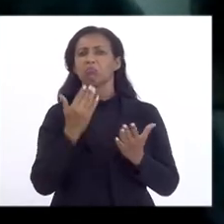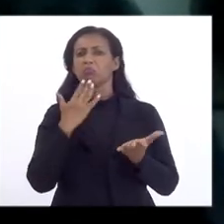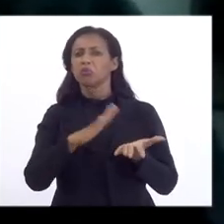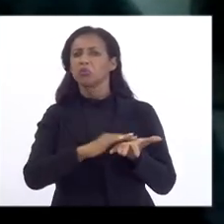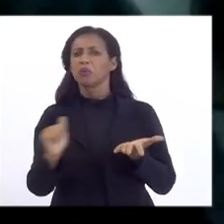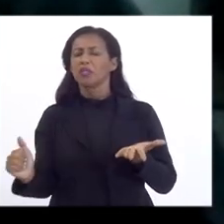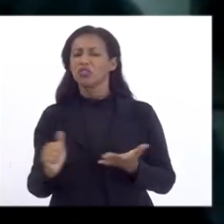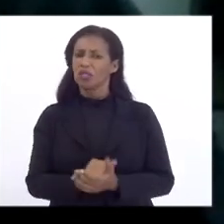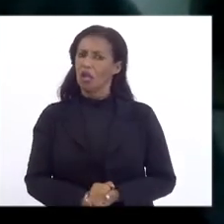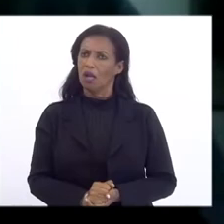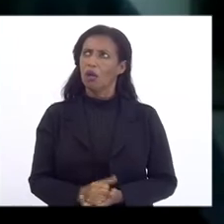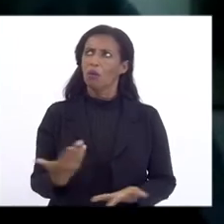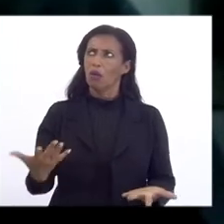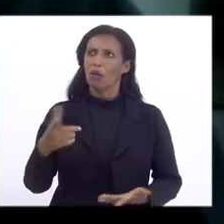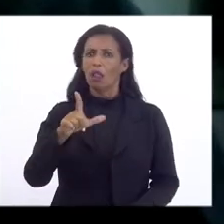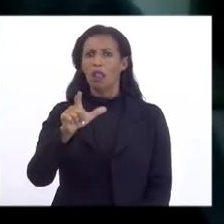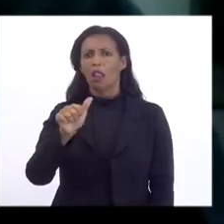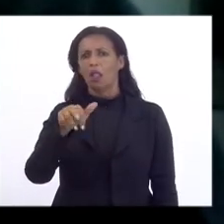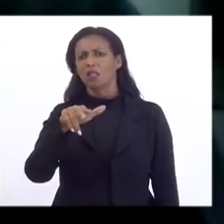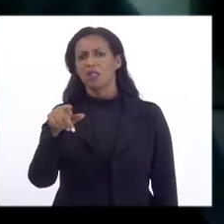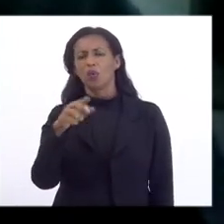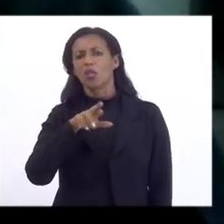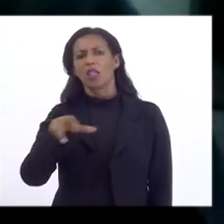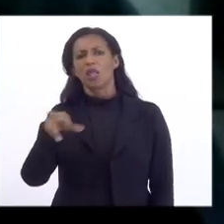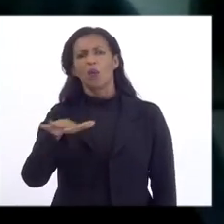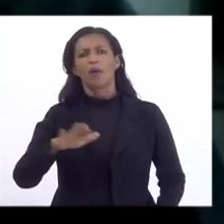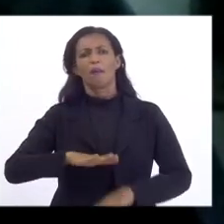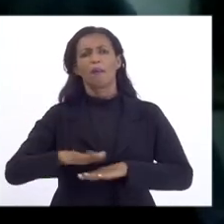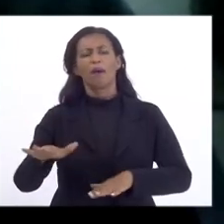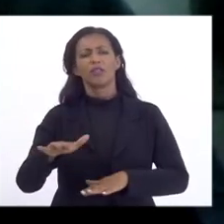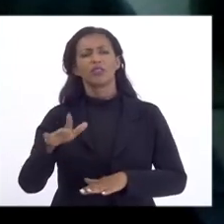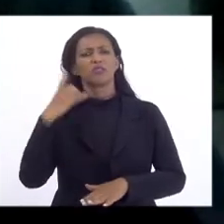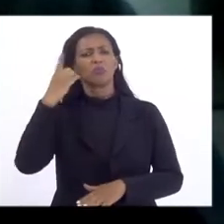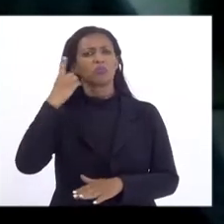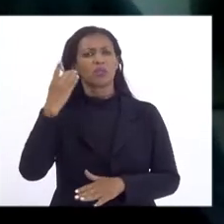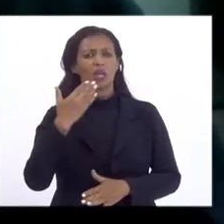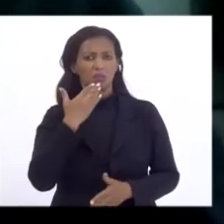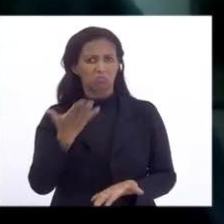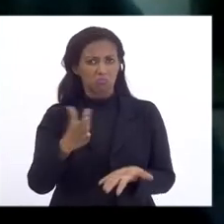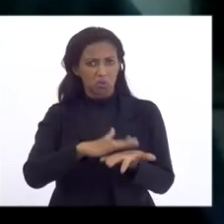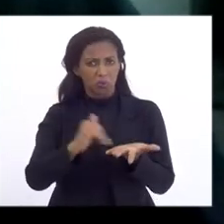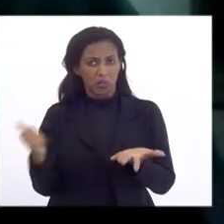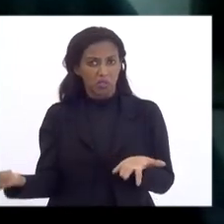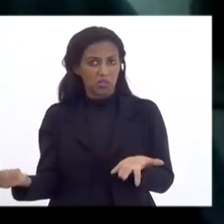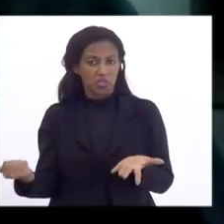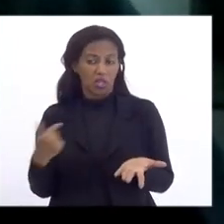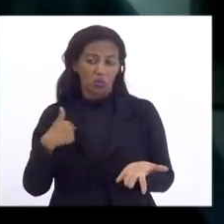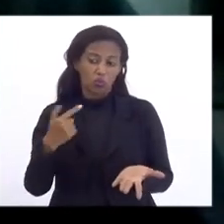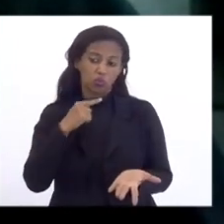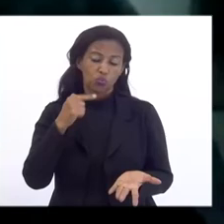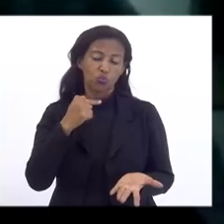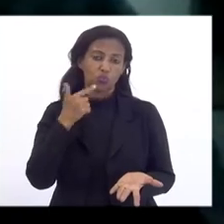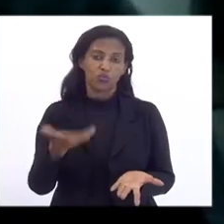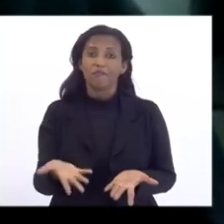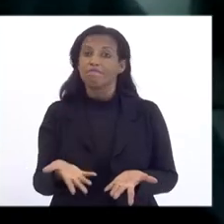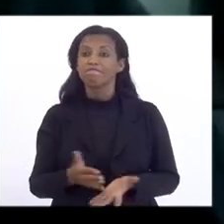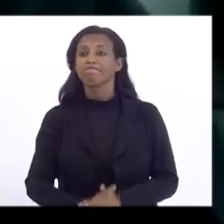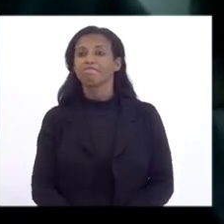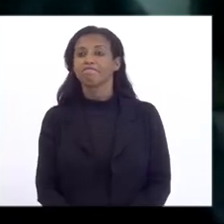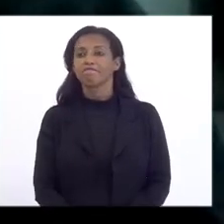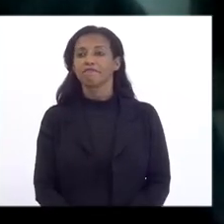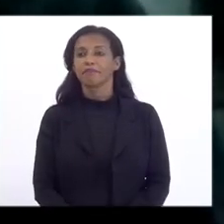mesmo? Porque o Lazzaroni nem é mais deputado. Será que ele pediu essa retirada de pauta? Eu fiquei em dúvida agora aqui.